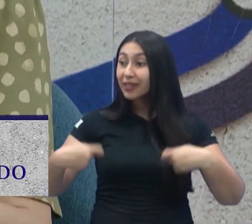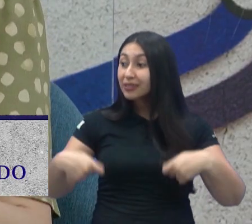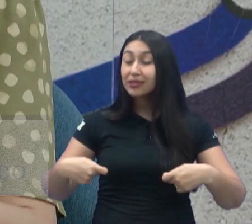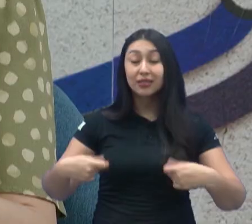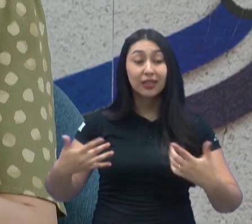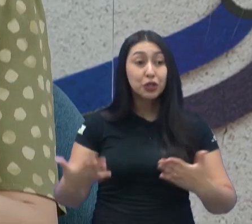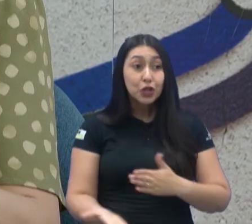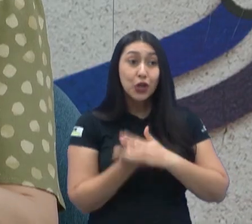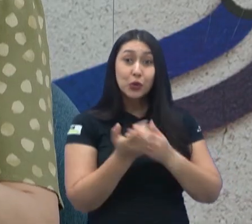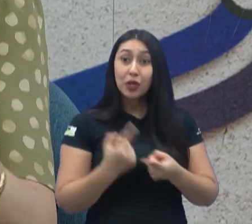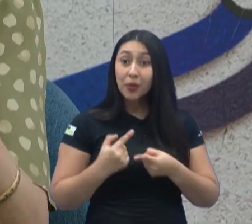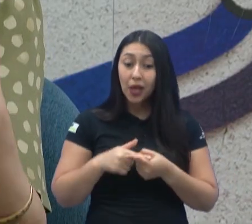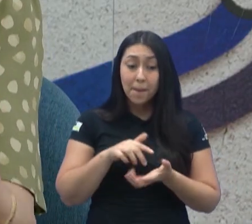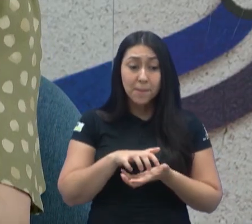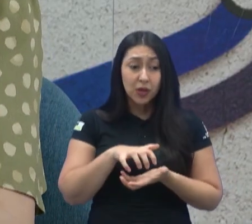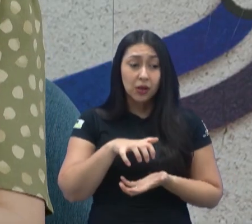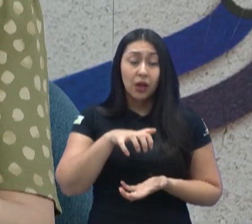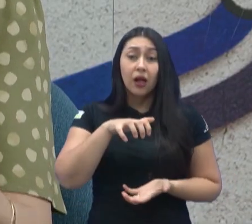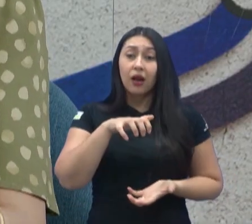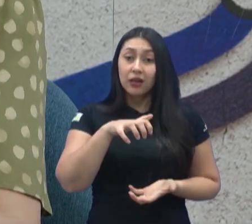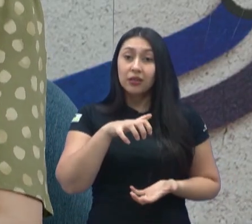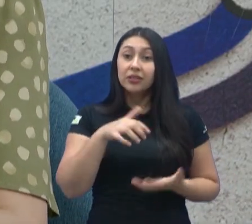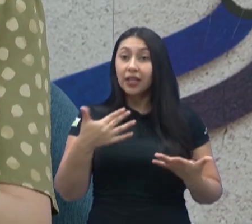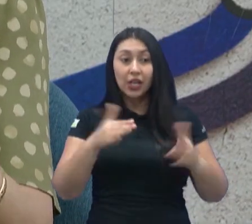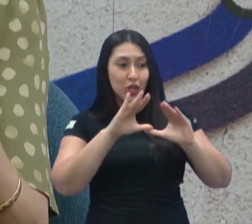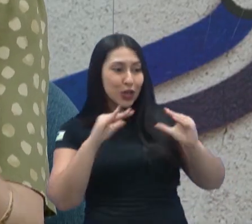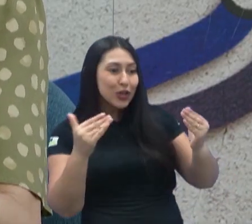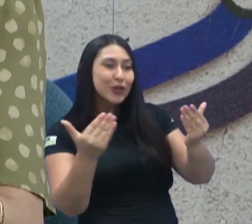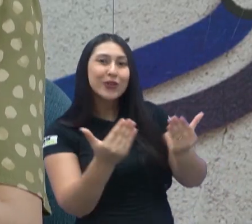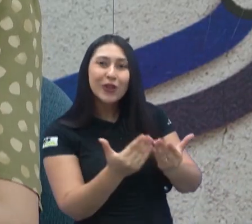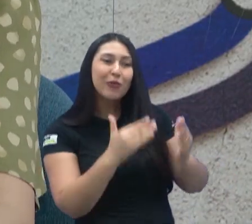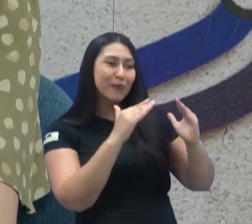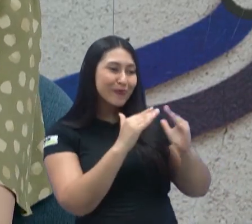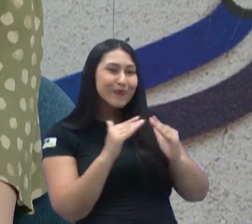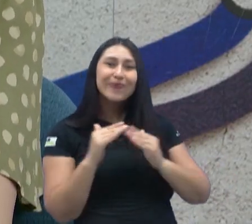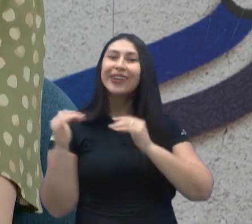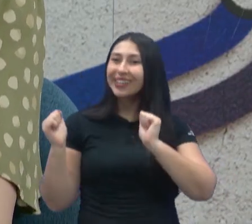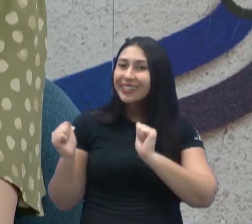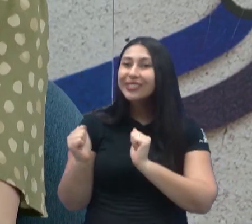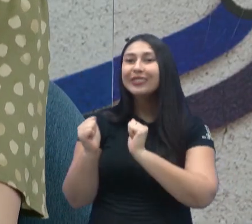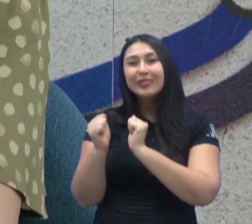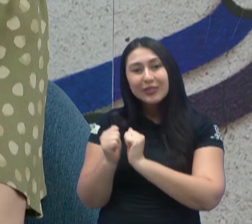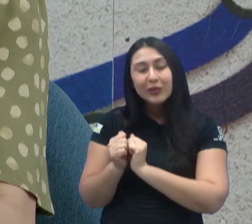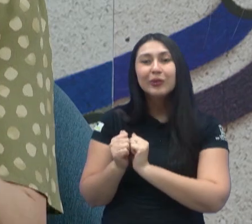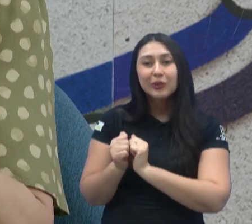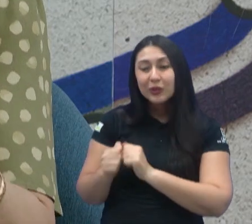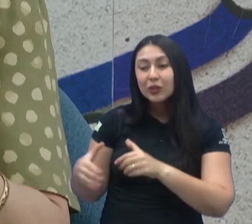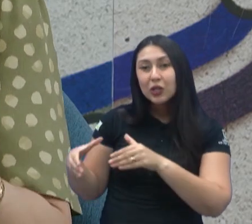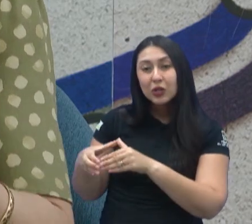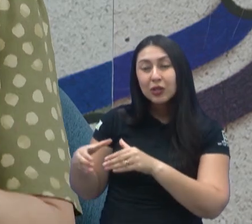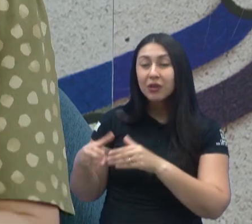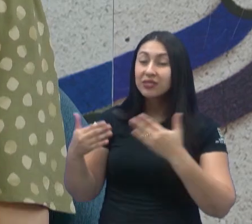pouco mais velho, e aí juntam e começam a morar em vilas, em condomínios específicos, né, para esse grupo de pessoas. Então,